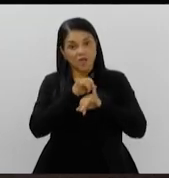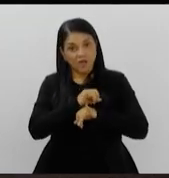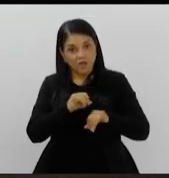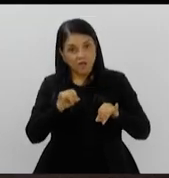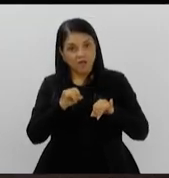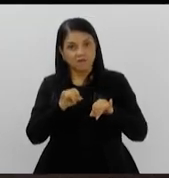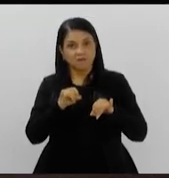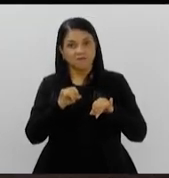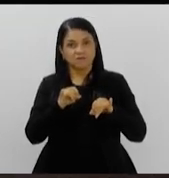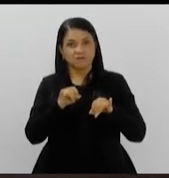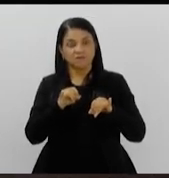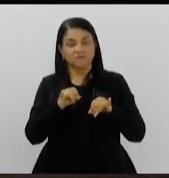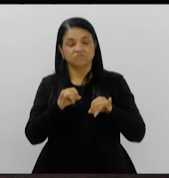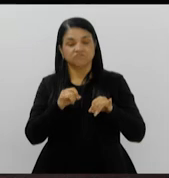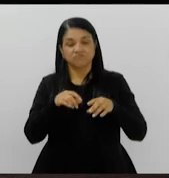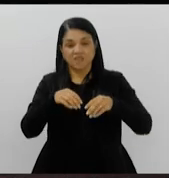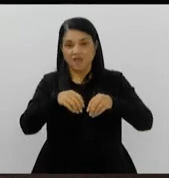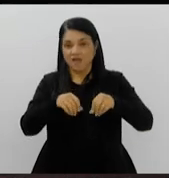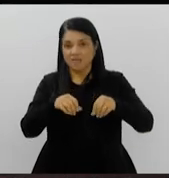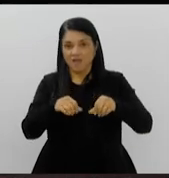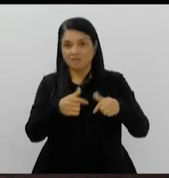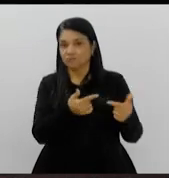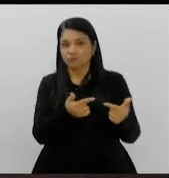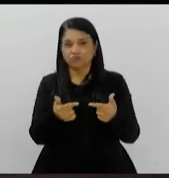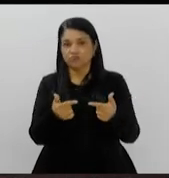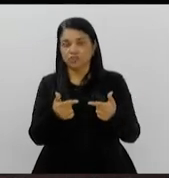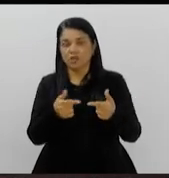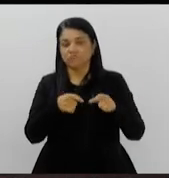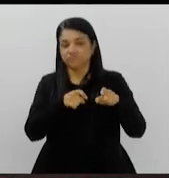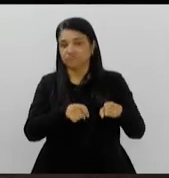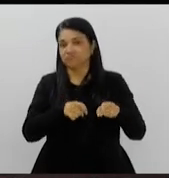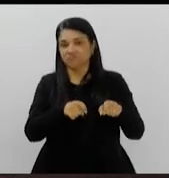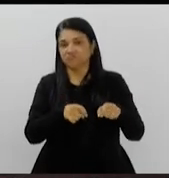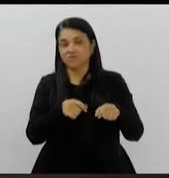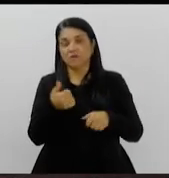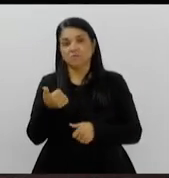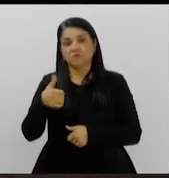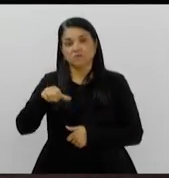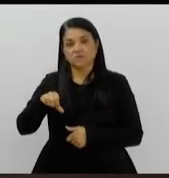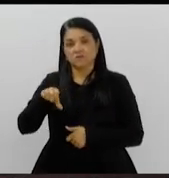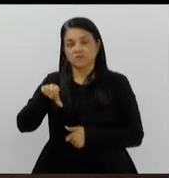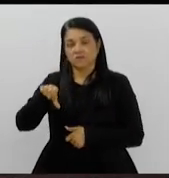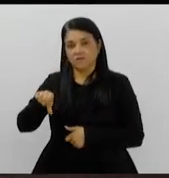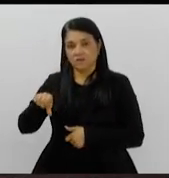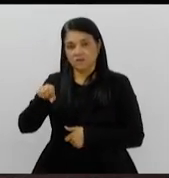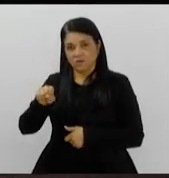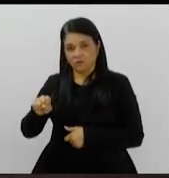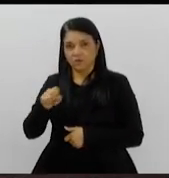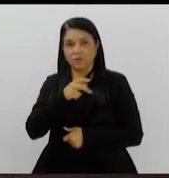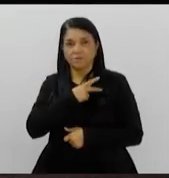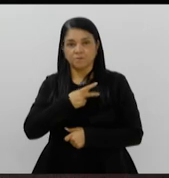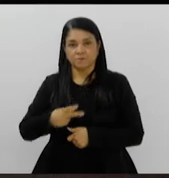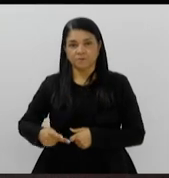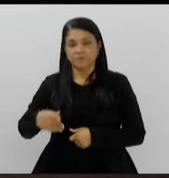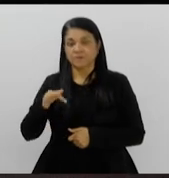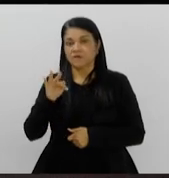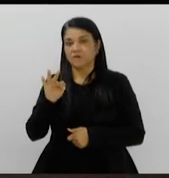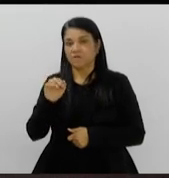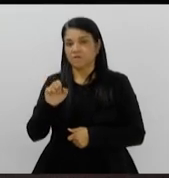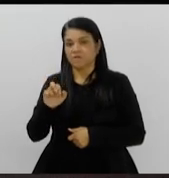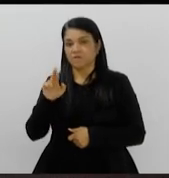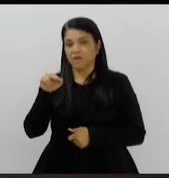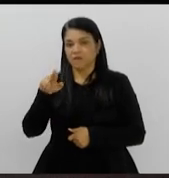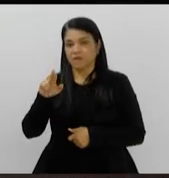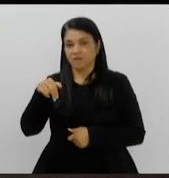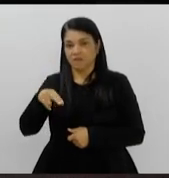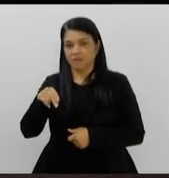como improdutivo em 1998 pelo ainda presidente Fernando Henrique